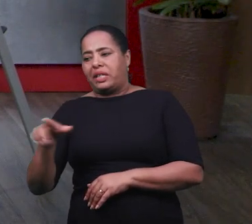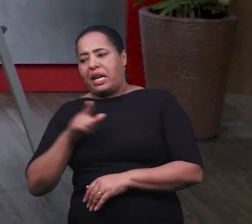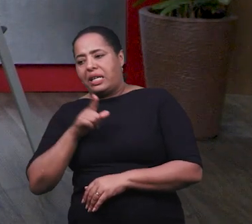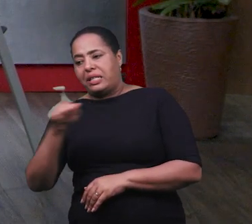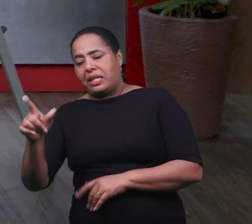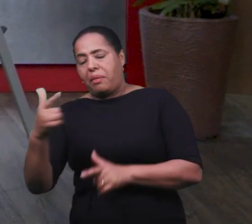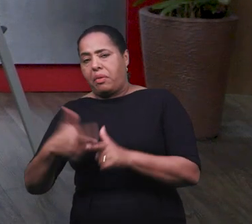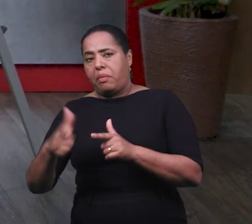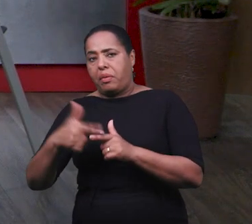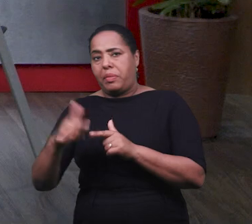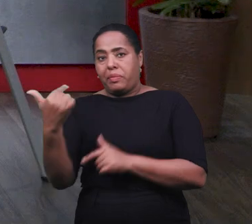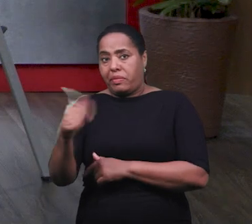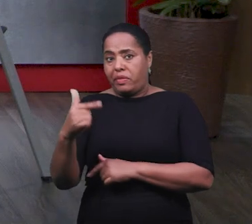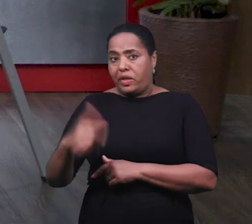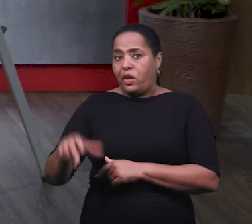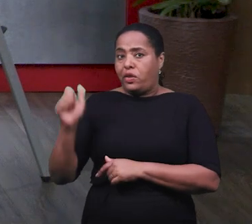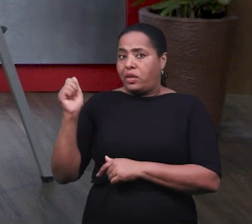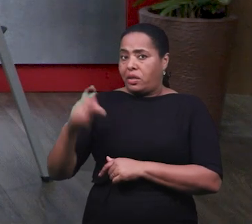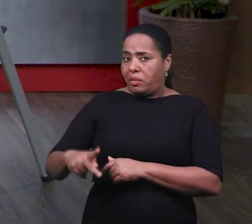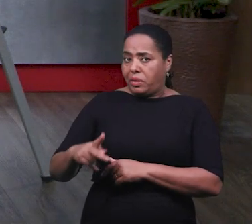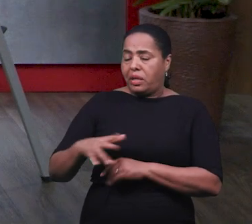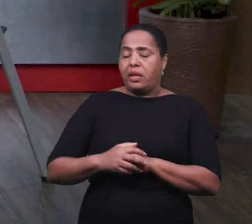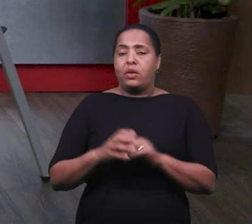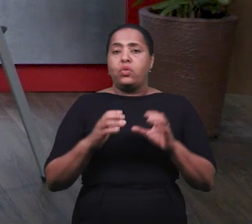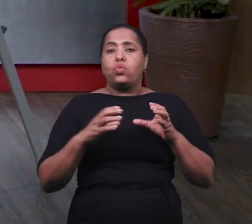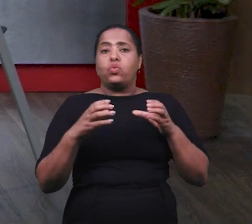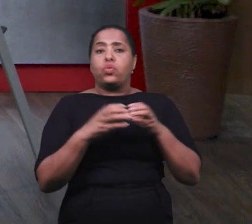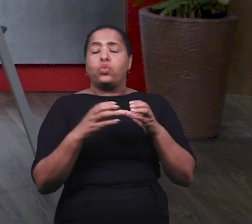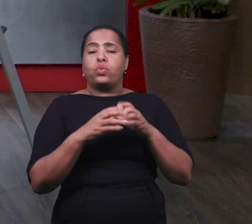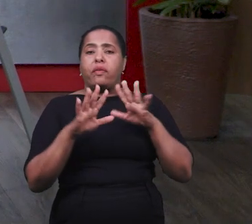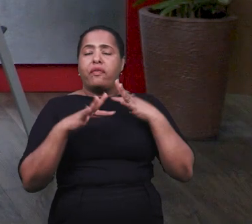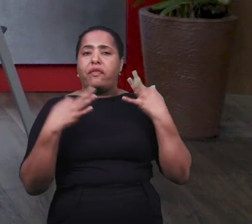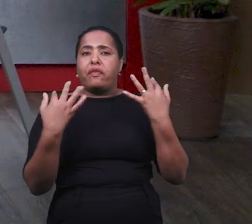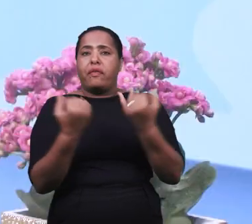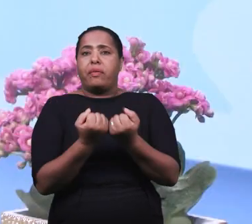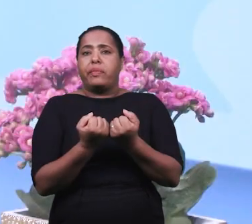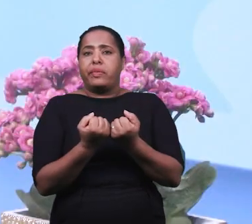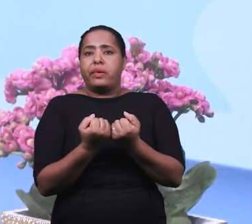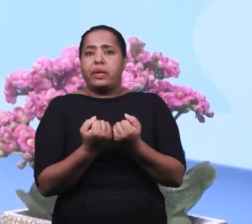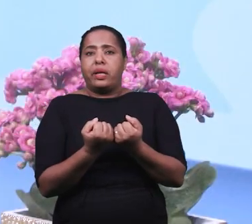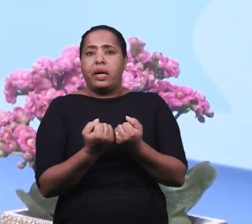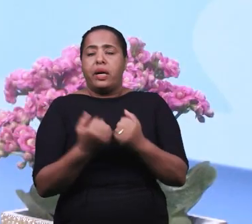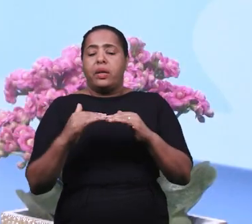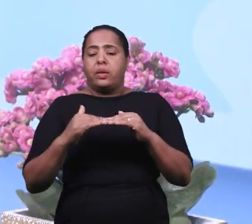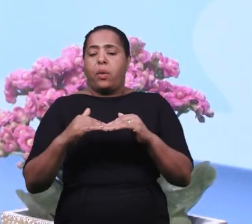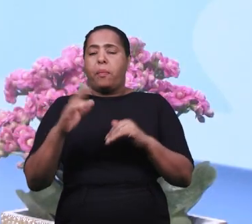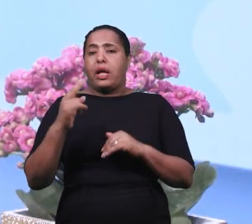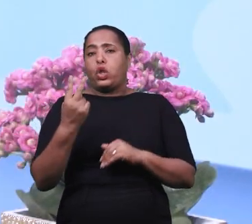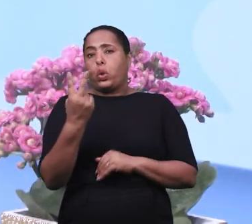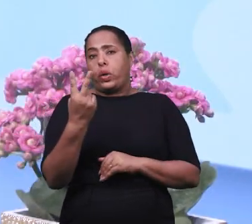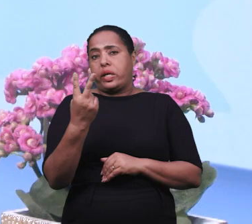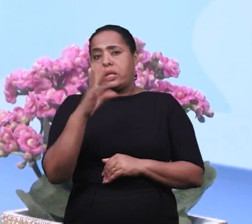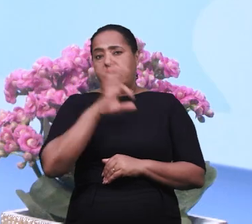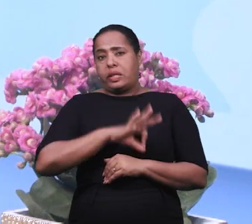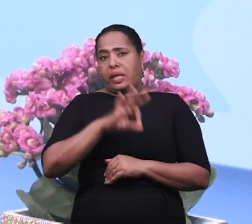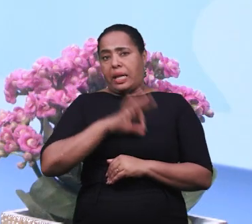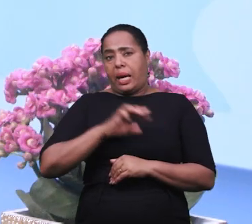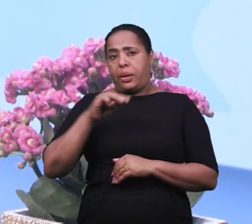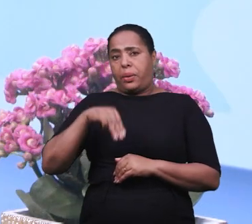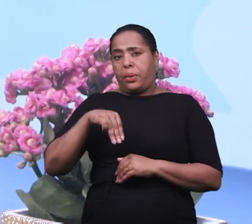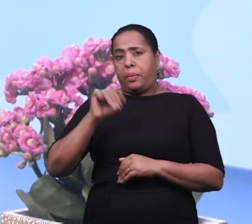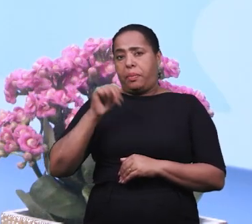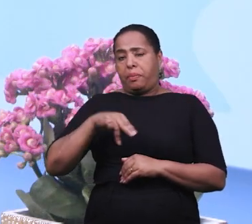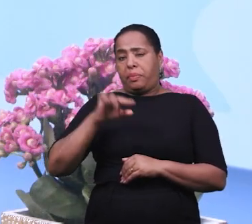na aposentadoria. E o núcleo familiar dela não pode ultrapassar 2 salários mínimos, a renda de todo